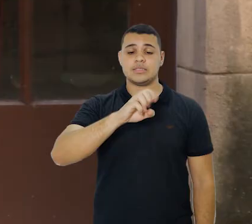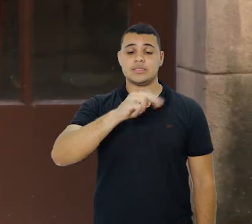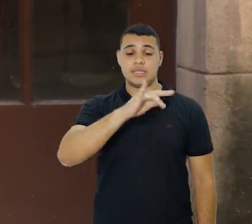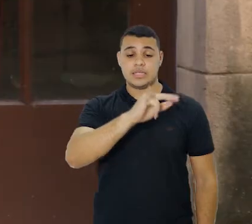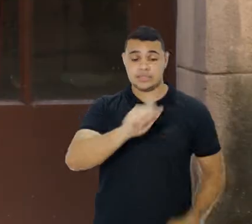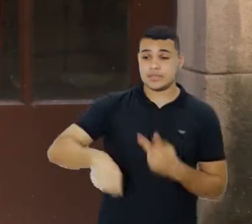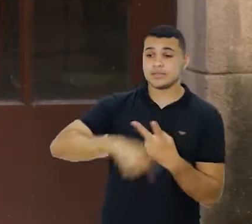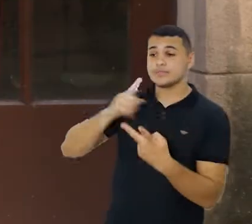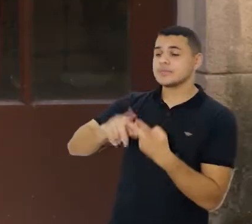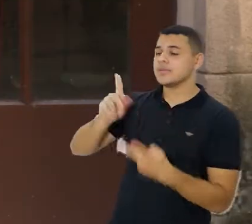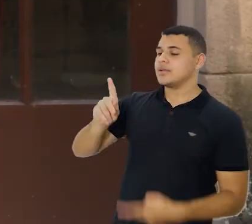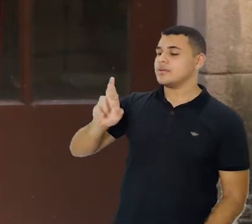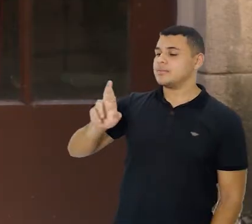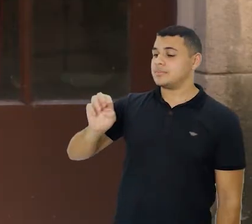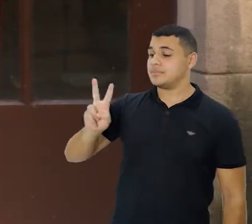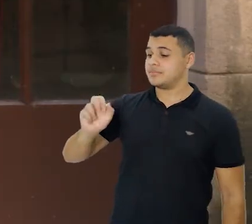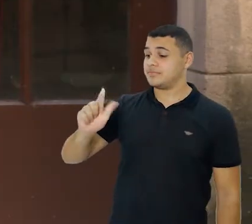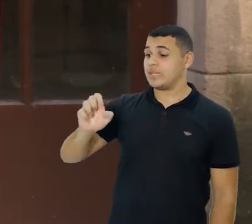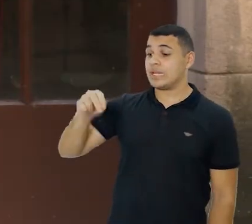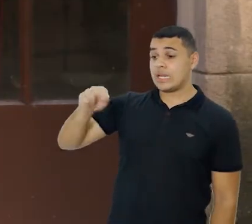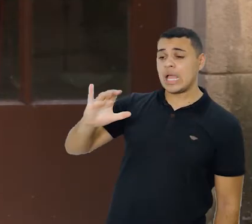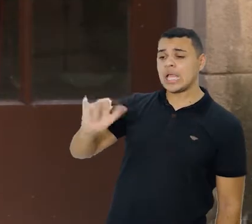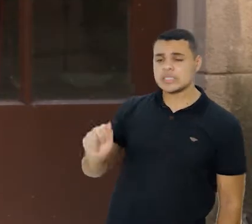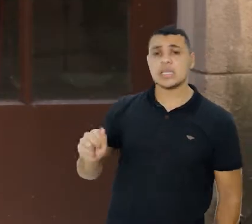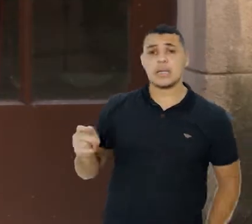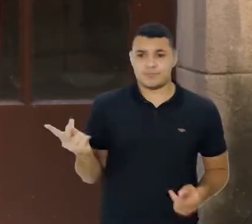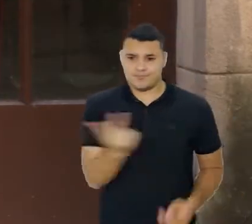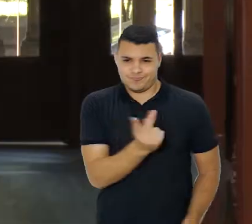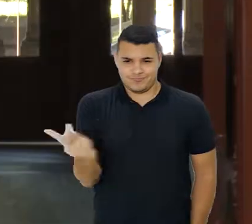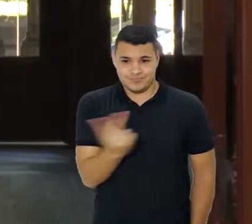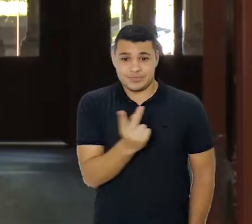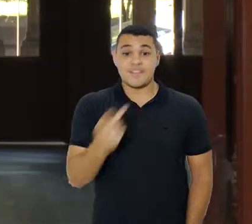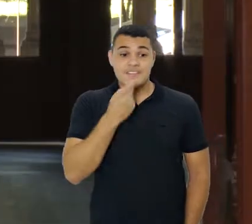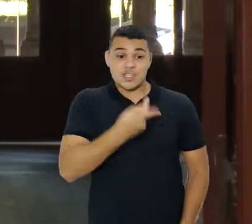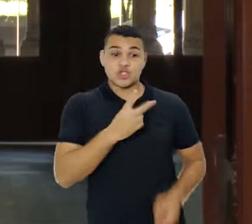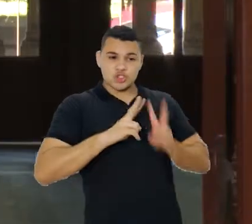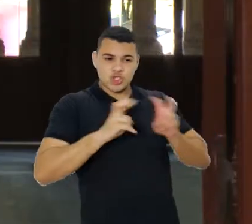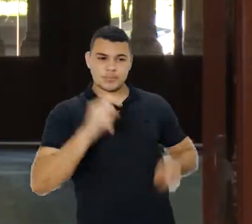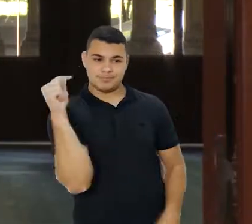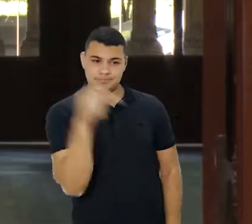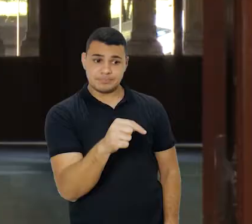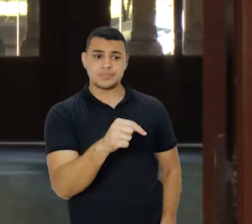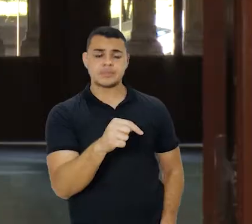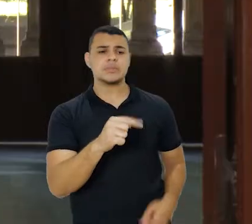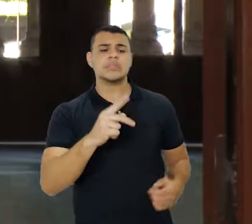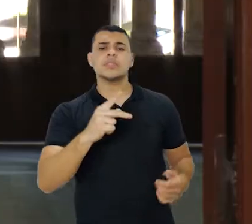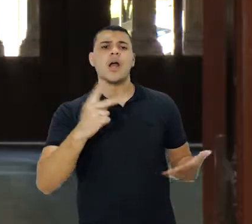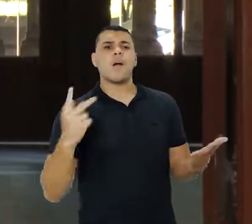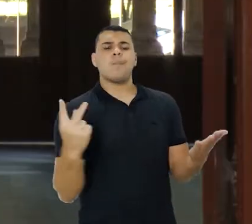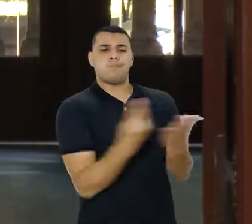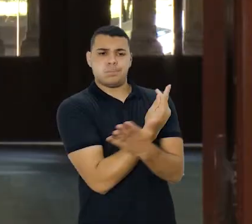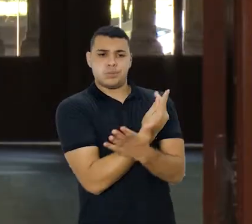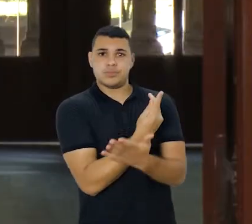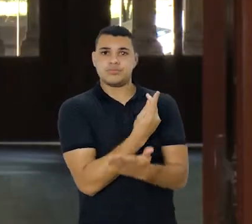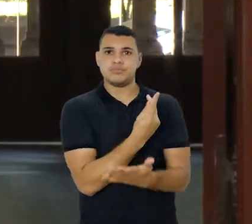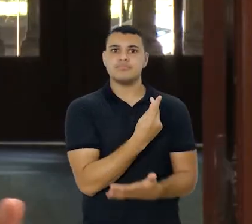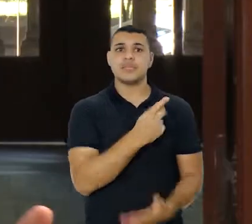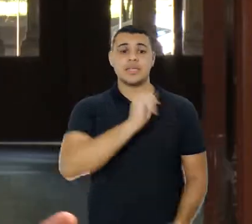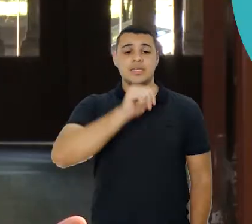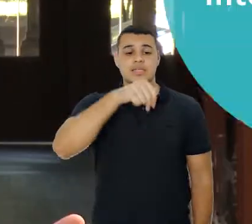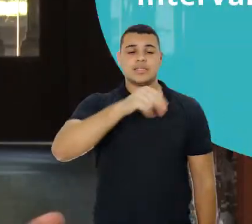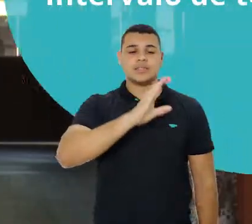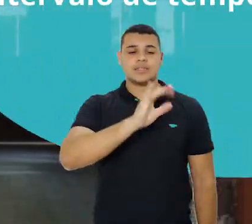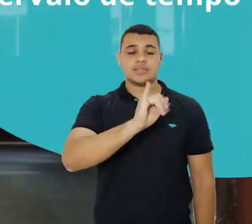de prevalência. Então, quando nós falamos sobre incidência, nós nos remetemos